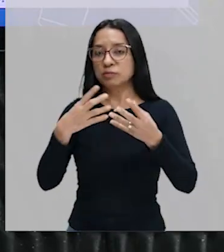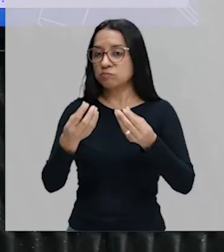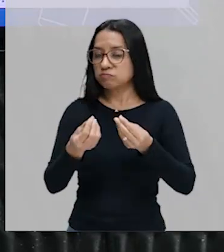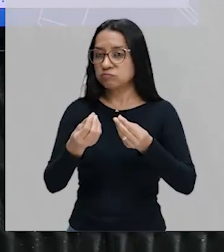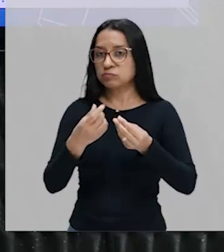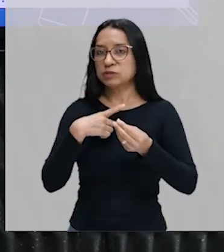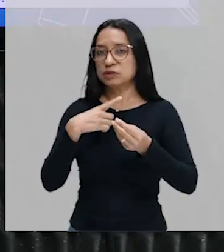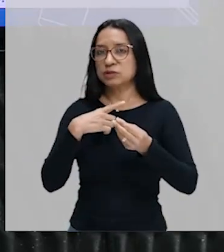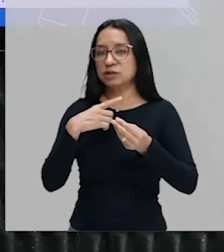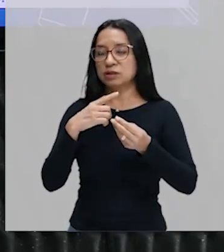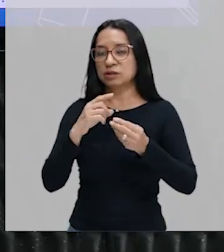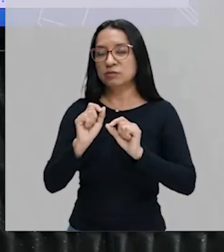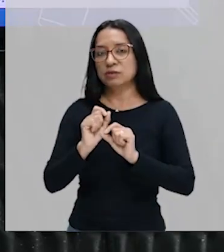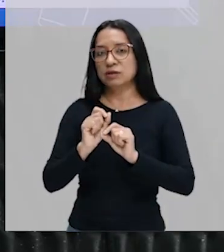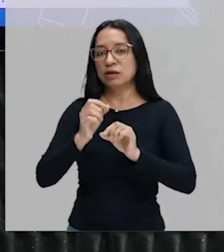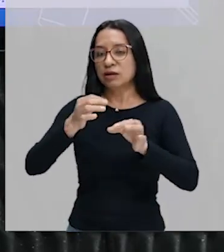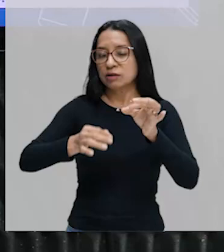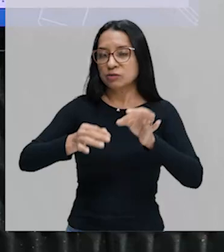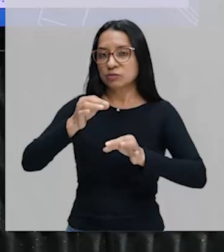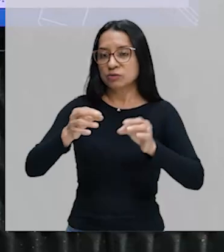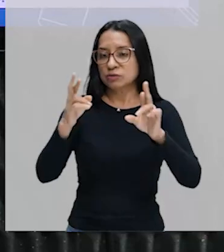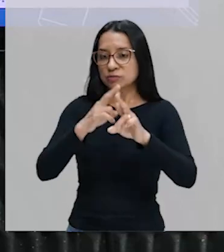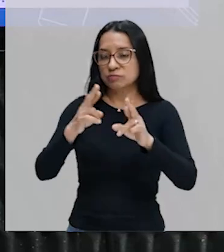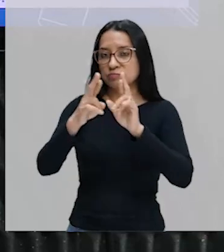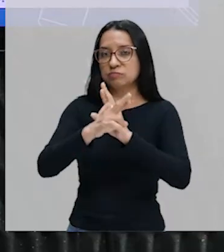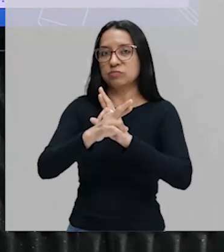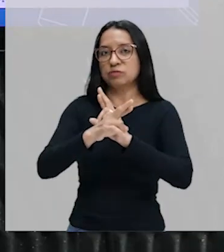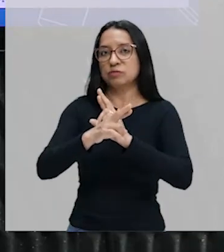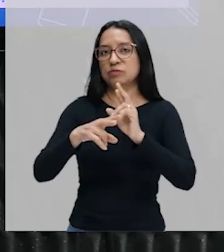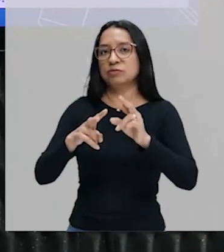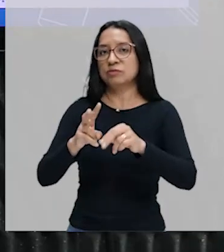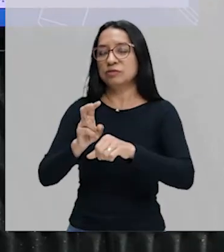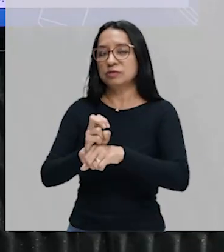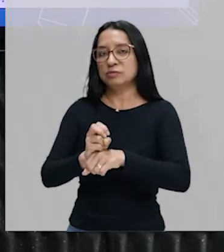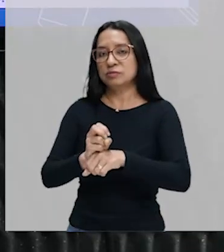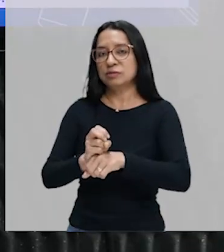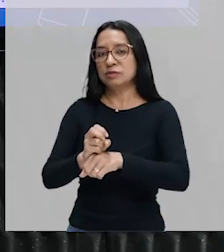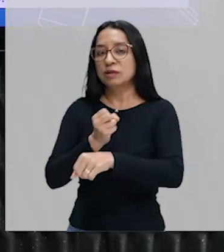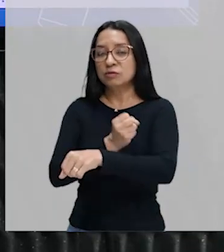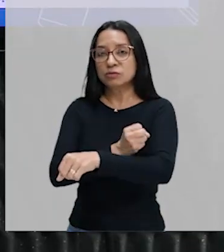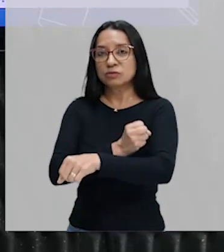decisões em relativo à justiça, onde tem os chamados vícios de